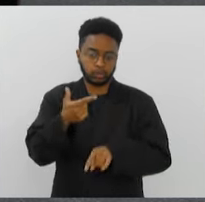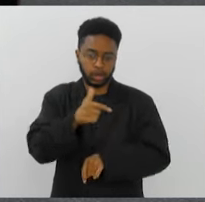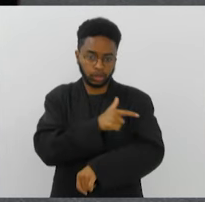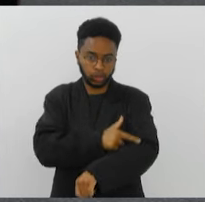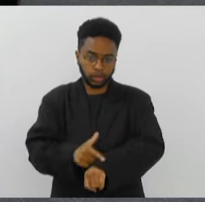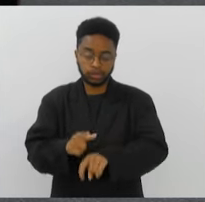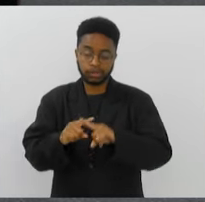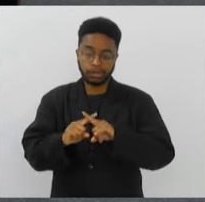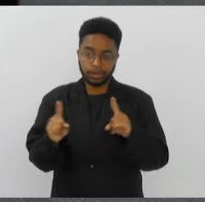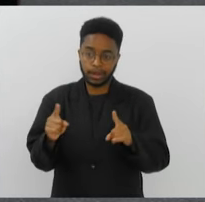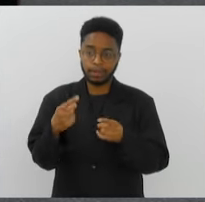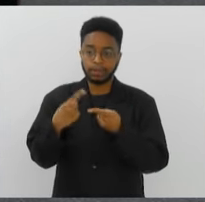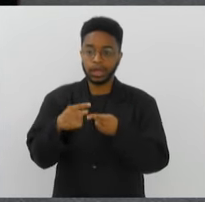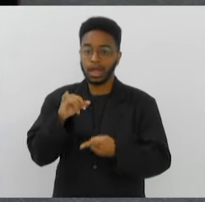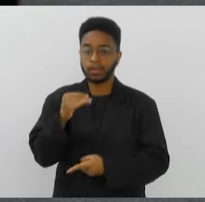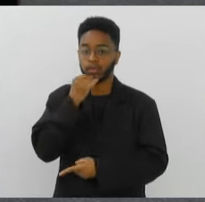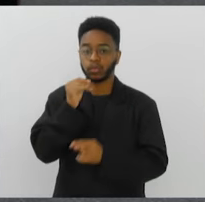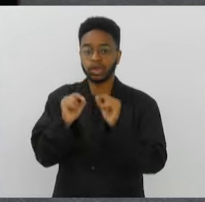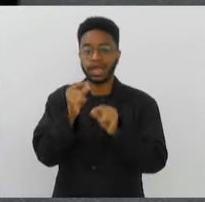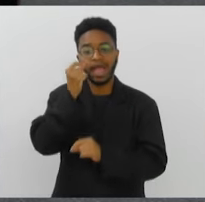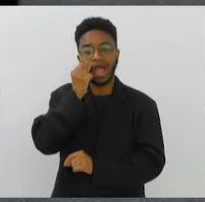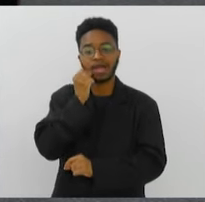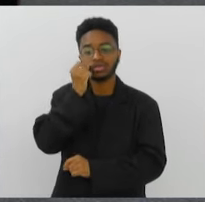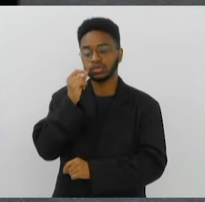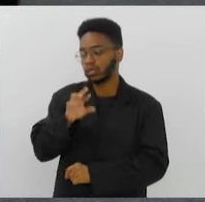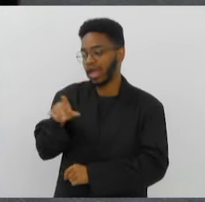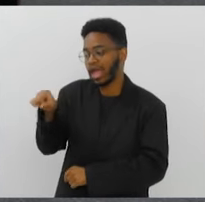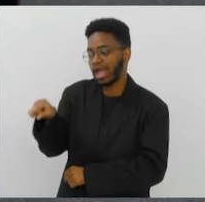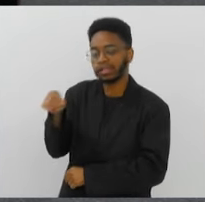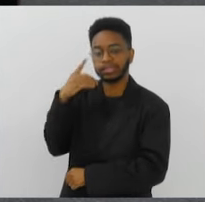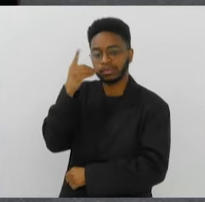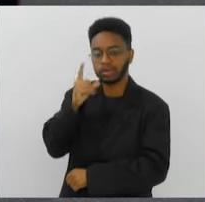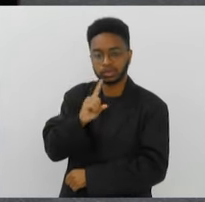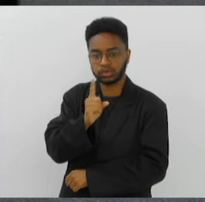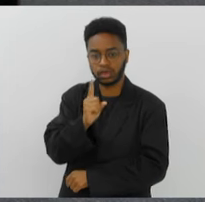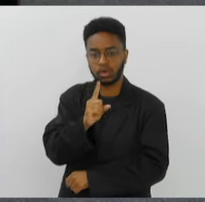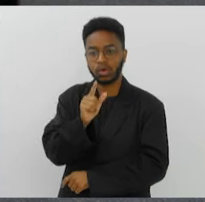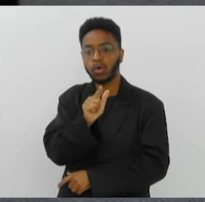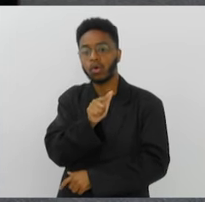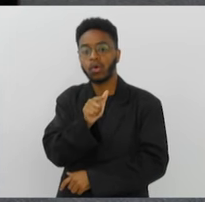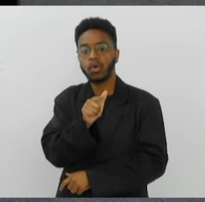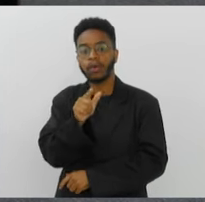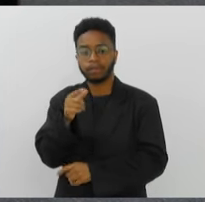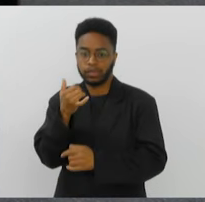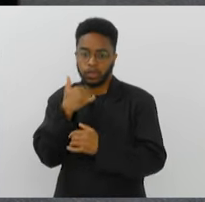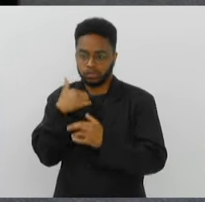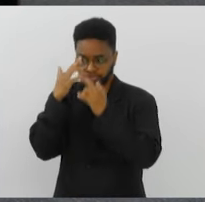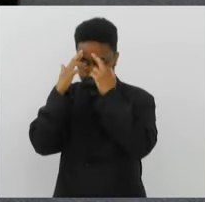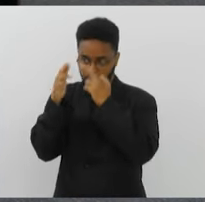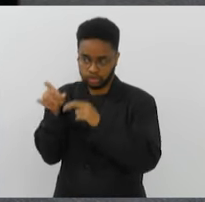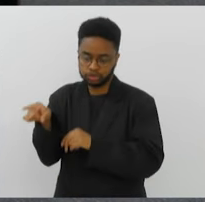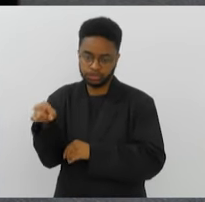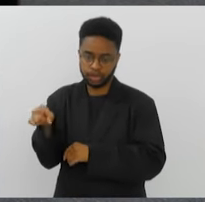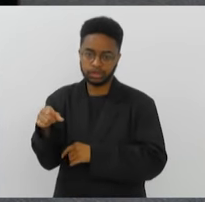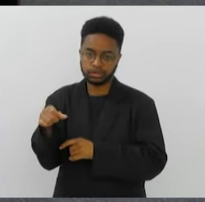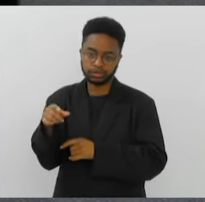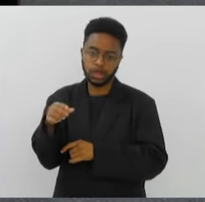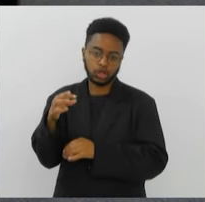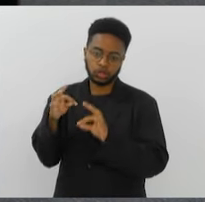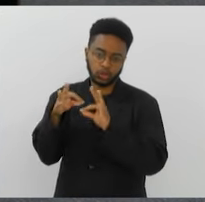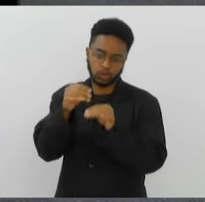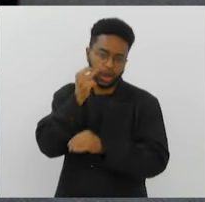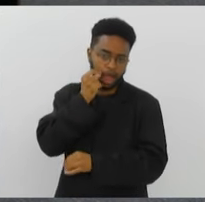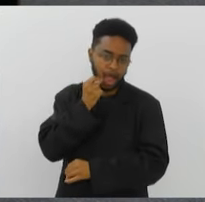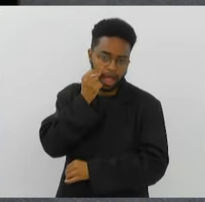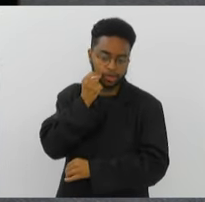Excelência, mas é para aproveitar que o ratinho, não é o ratinho não, o deputado Giovanni Ratinho, com todo respeito aos camundongos,